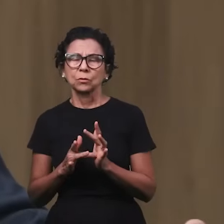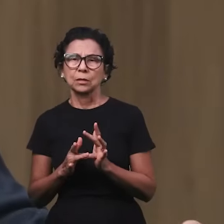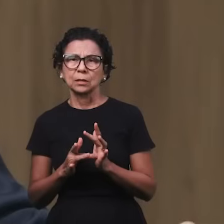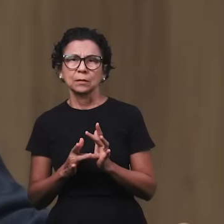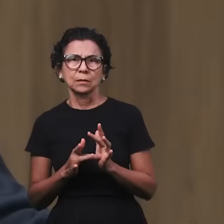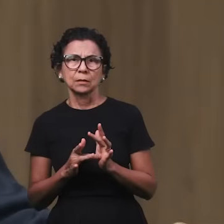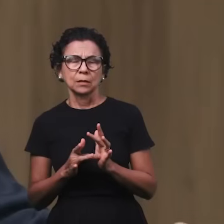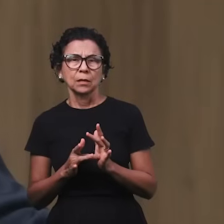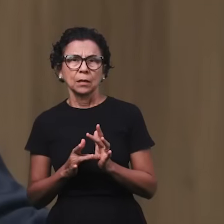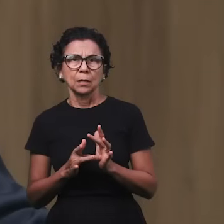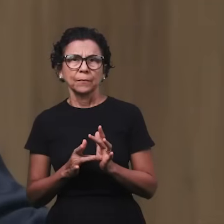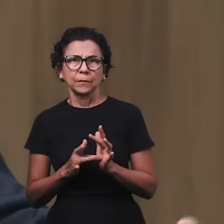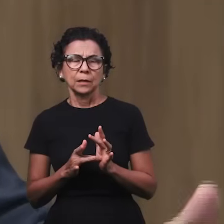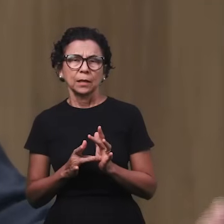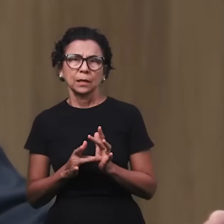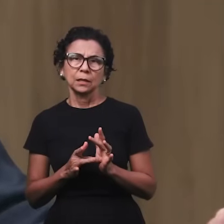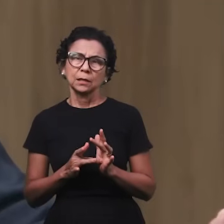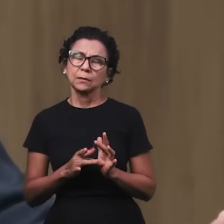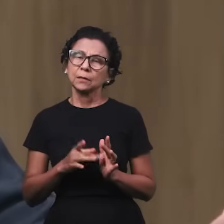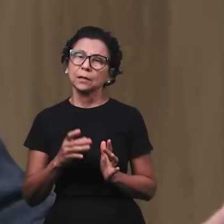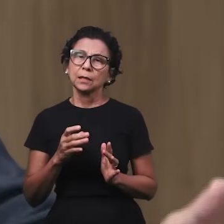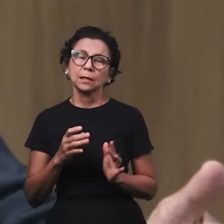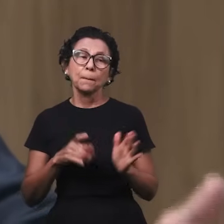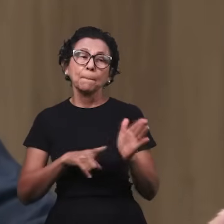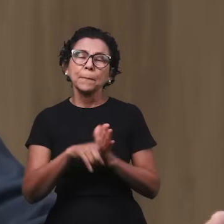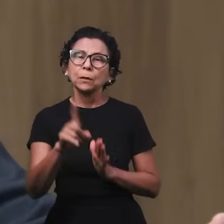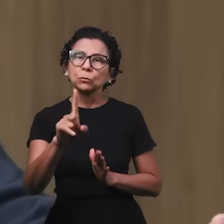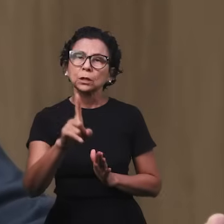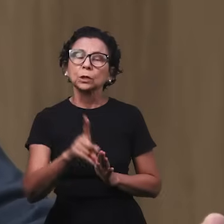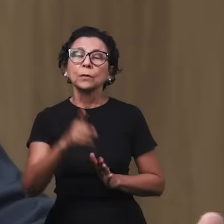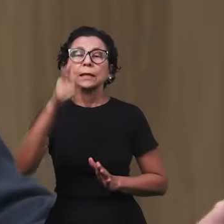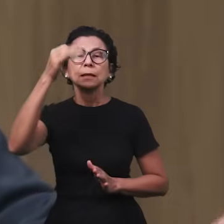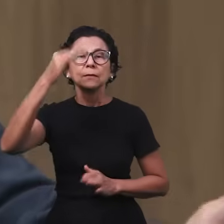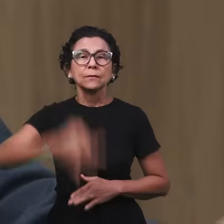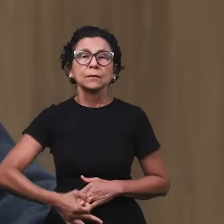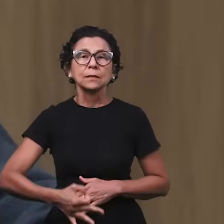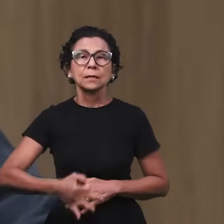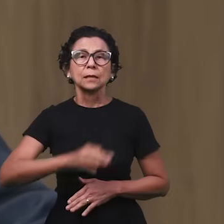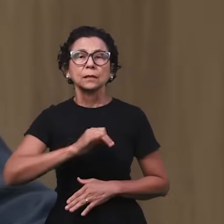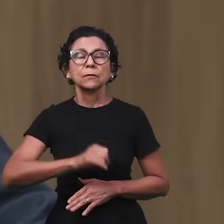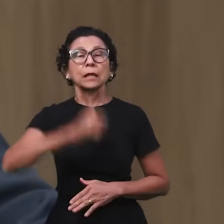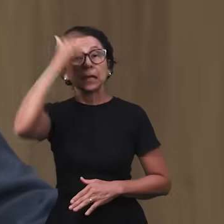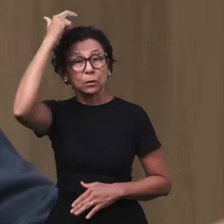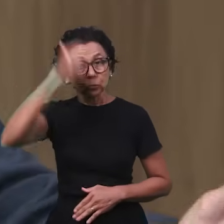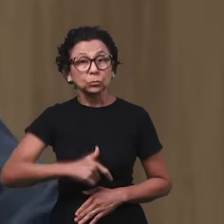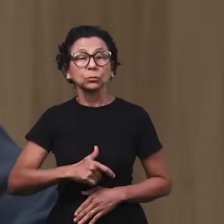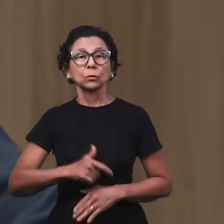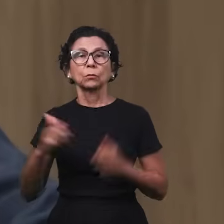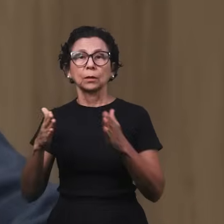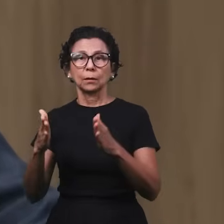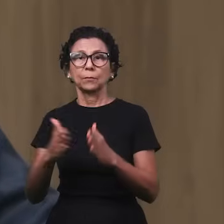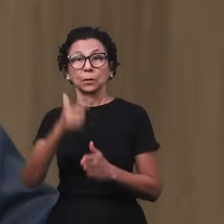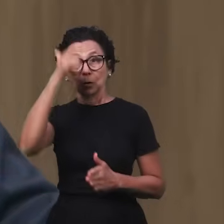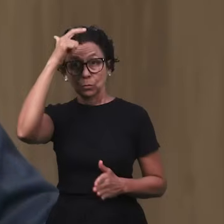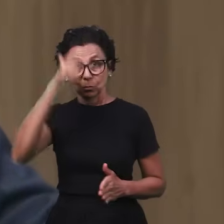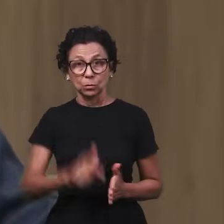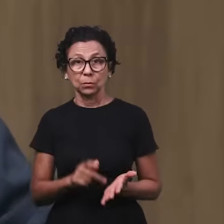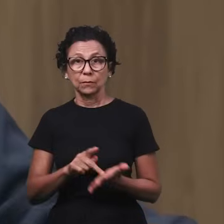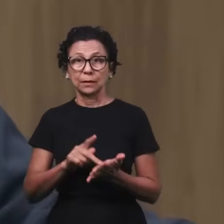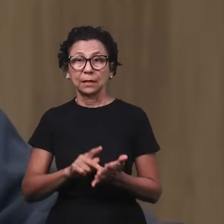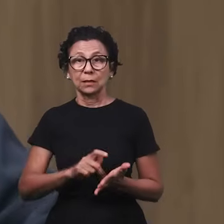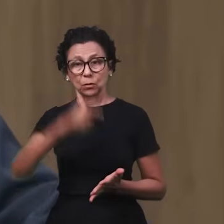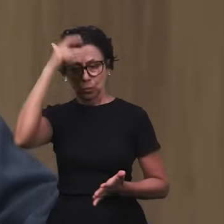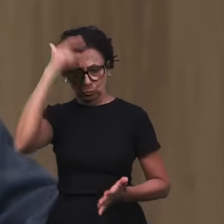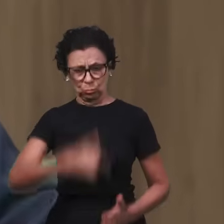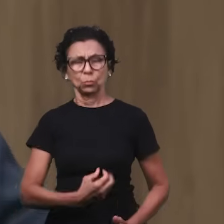caminho, a verdade e a vida, não. Ele afirma, eu sou o caminho. Então, é uma afirmação. Então, é algo absoluto, é algo